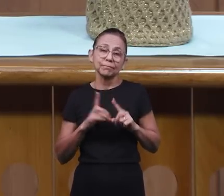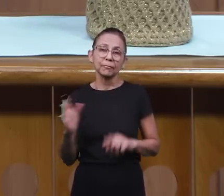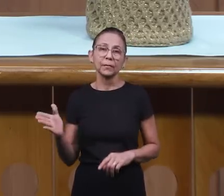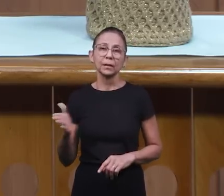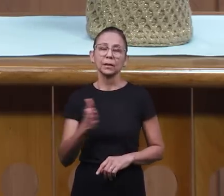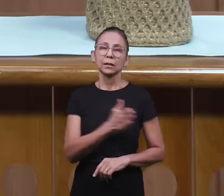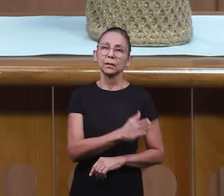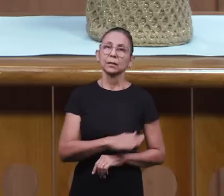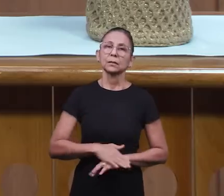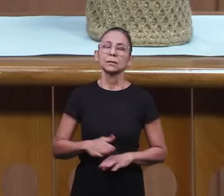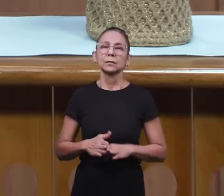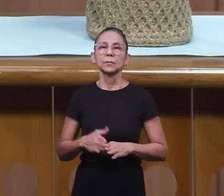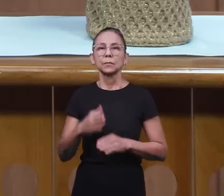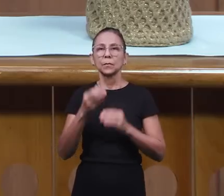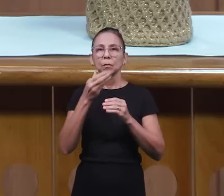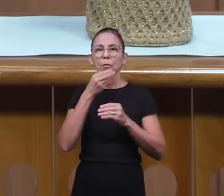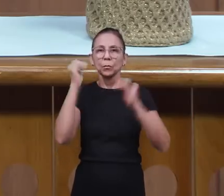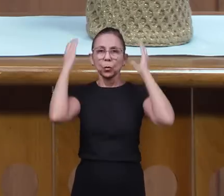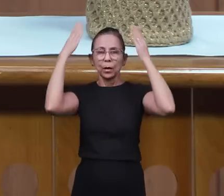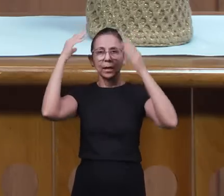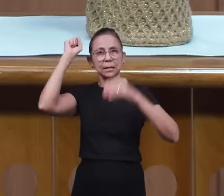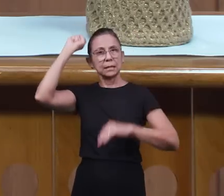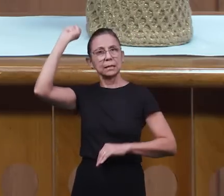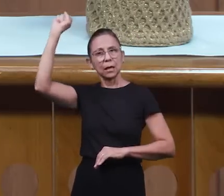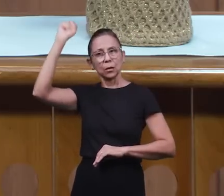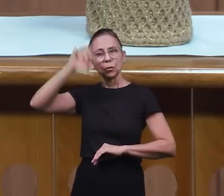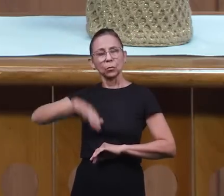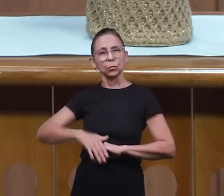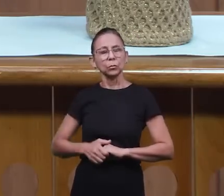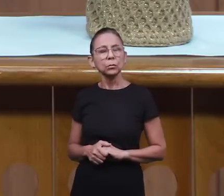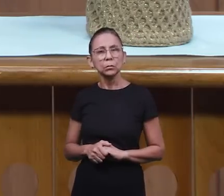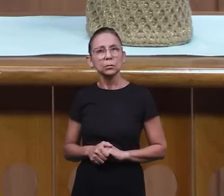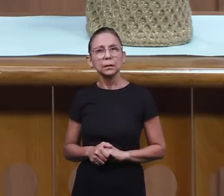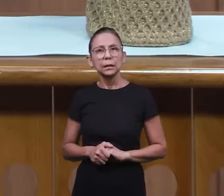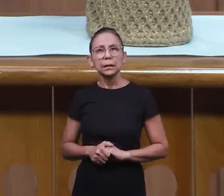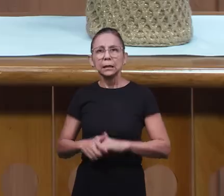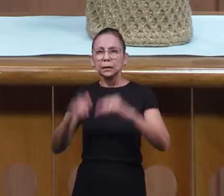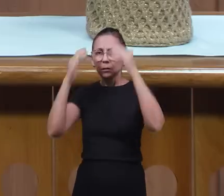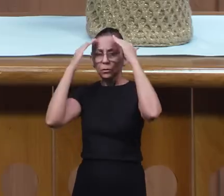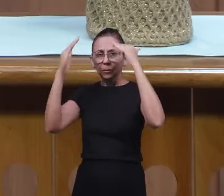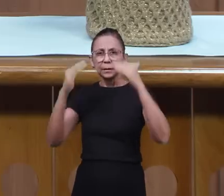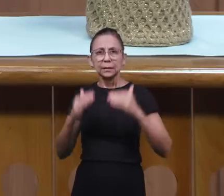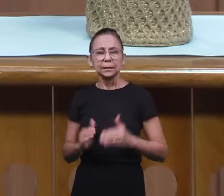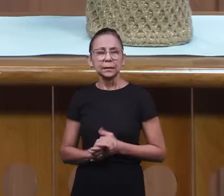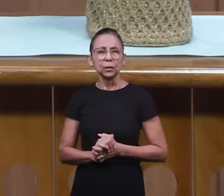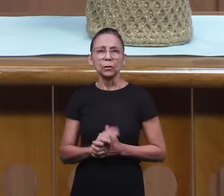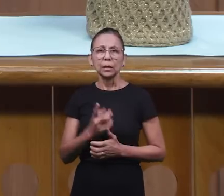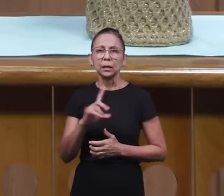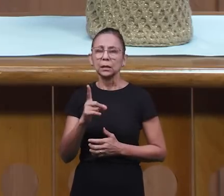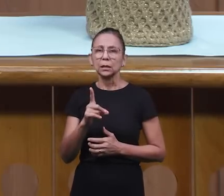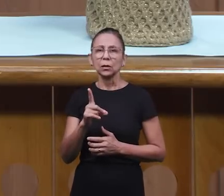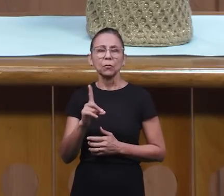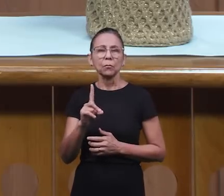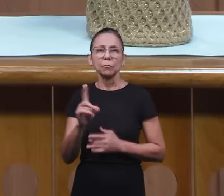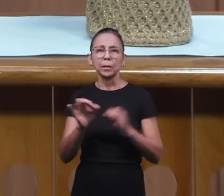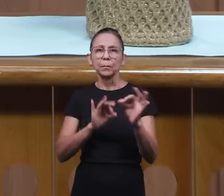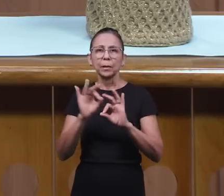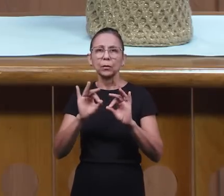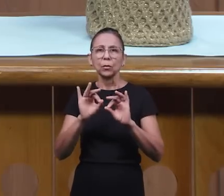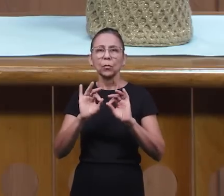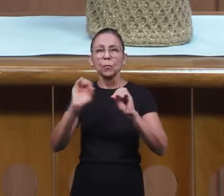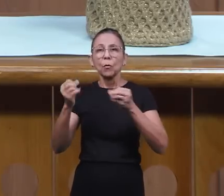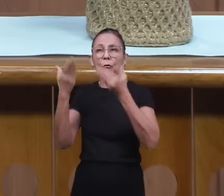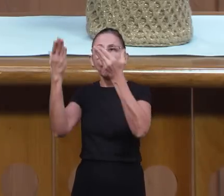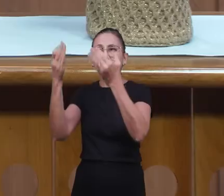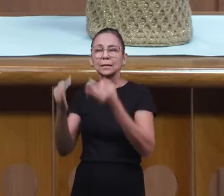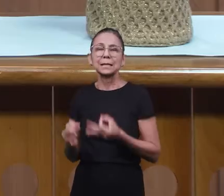ao Senhor holocaustos e sacrifícios, em lugar de obedecer ao Senhor. Aquilo que o Senhor tinha declarado era o que ele